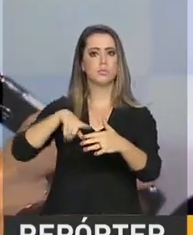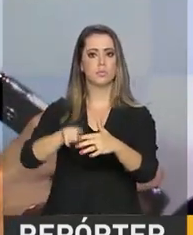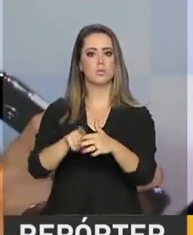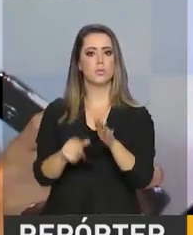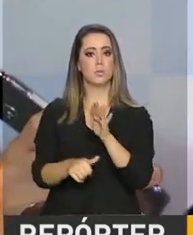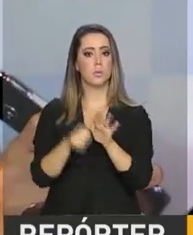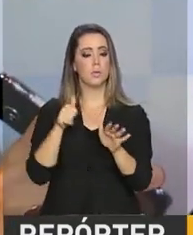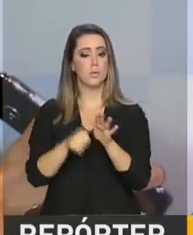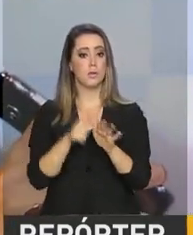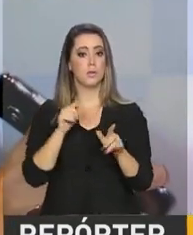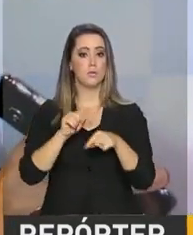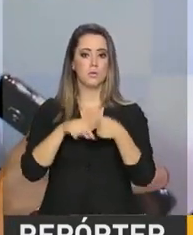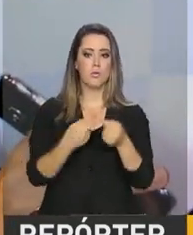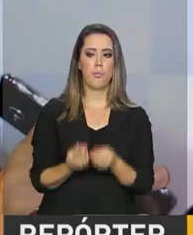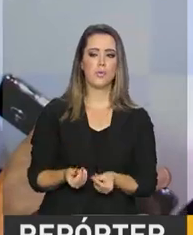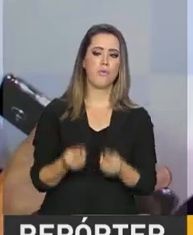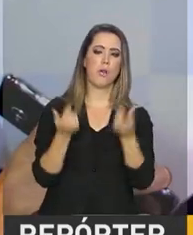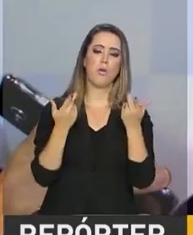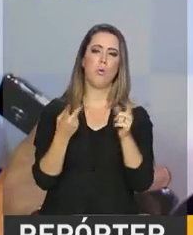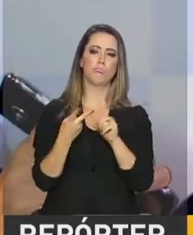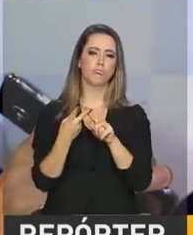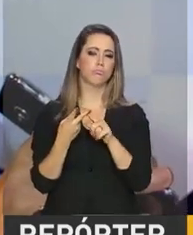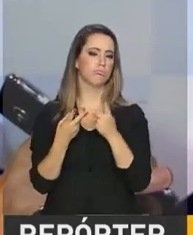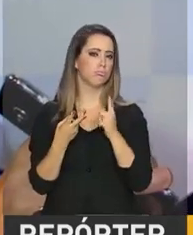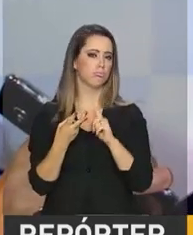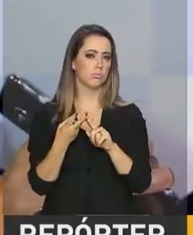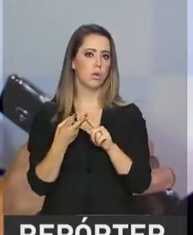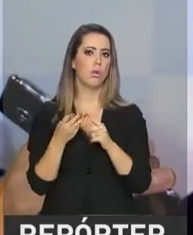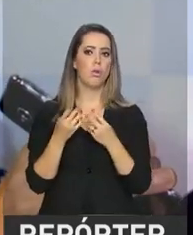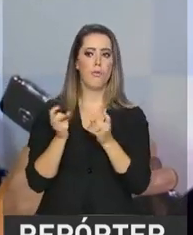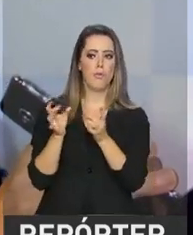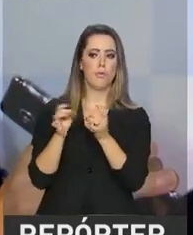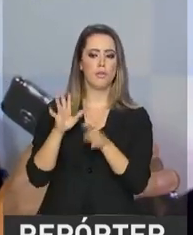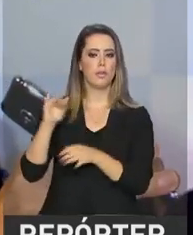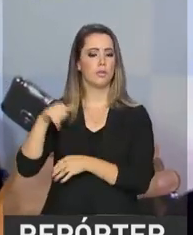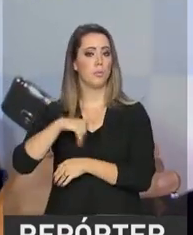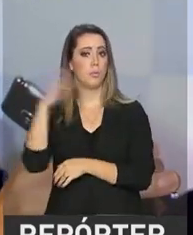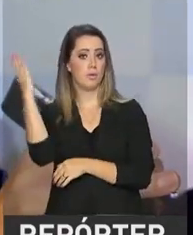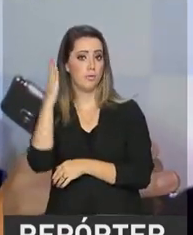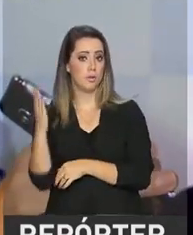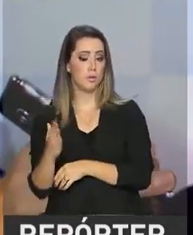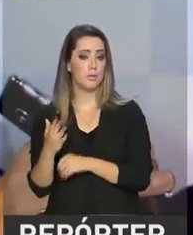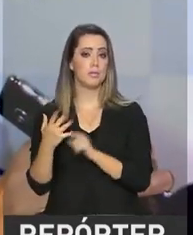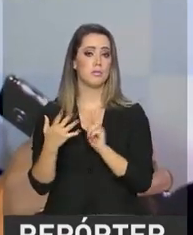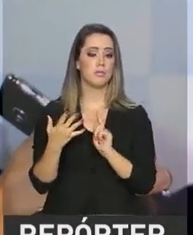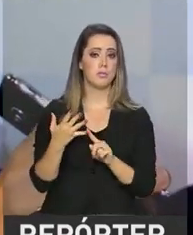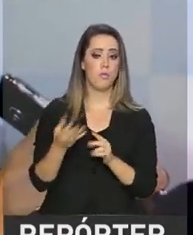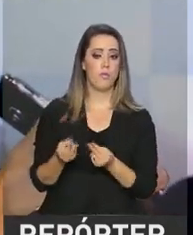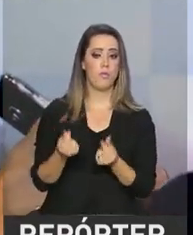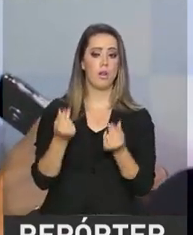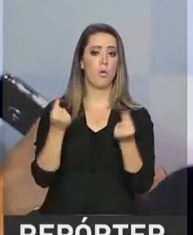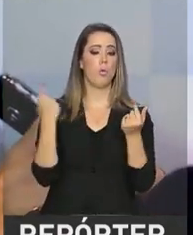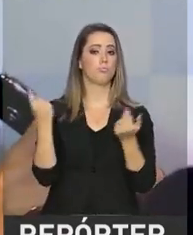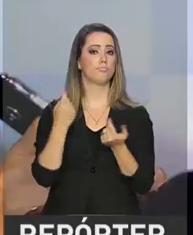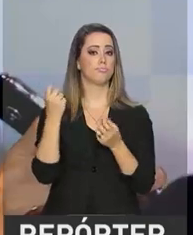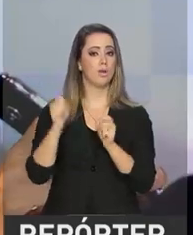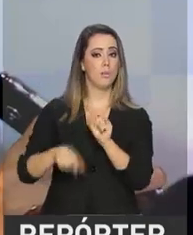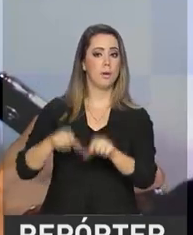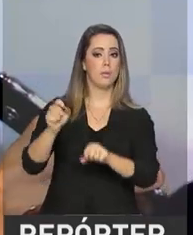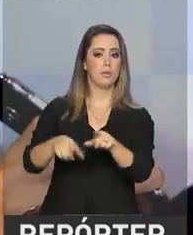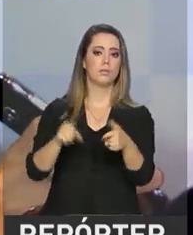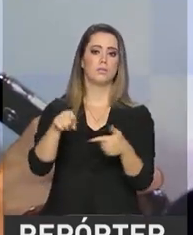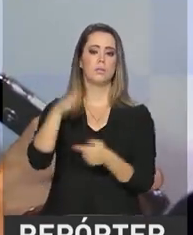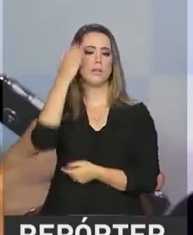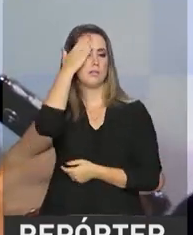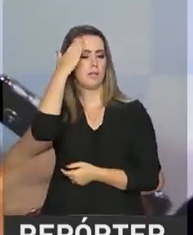filme do primeiro e observa preço e observa paridade de exportação ele observa custos então o produtor ele é